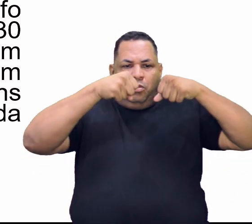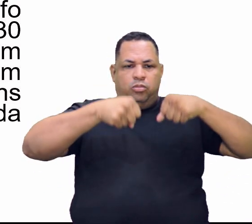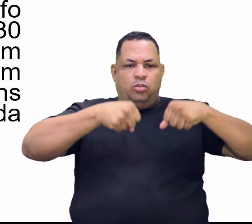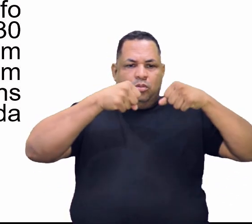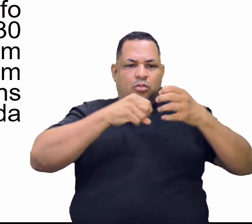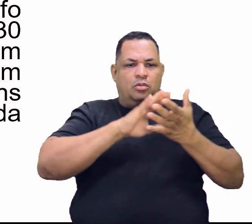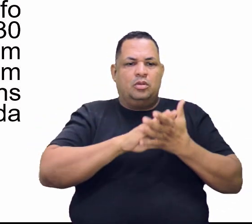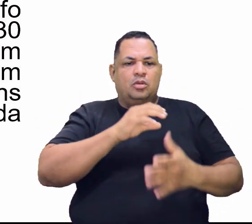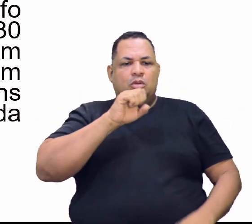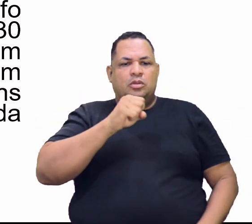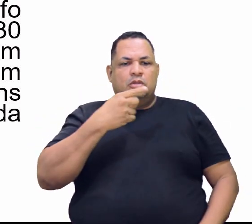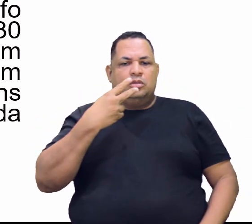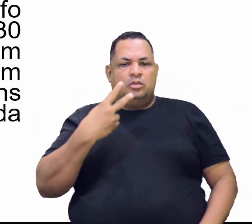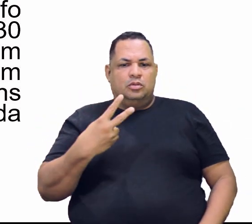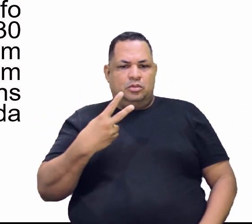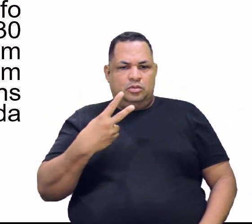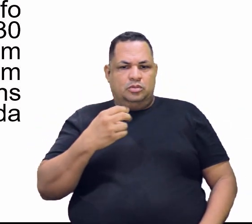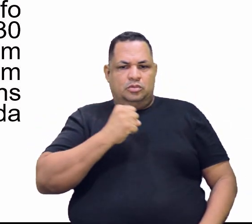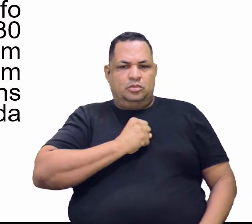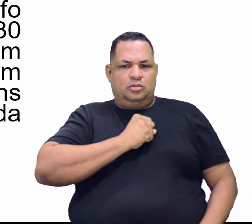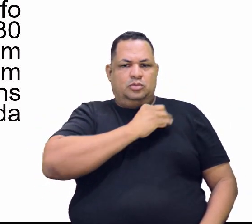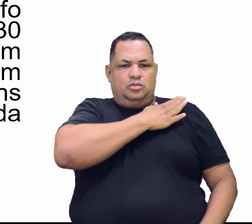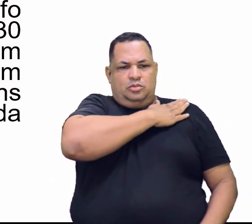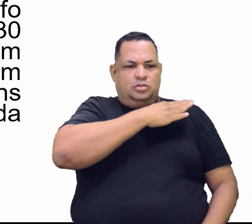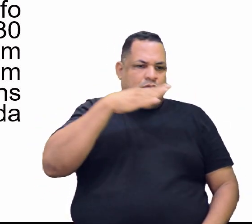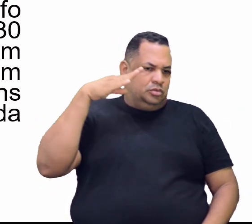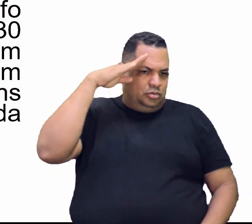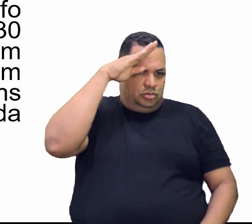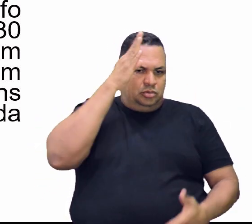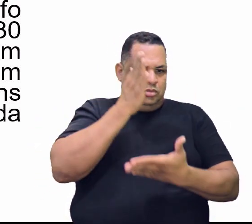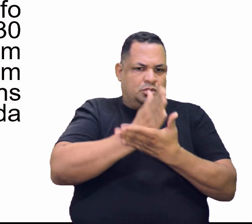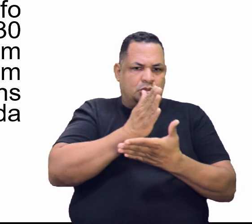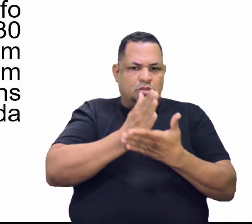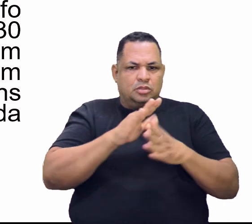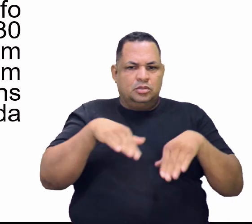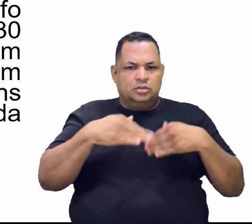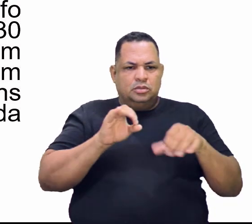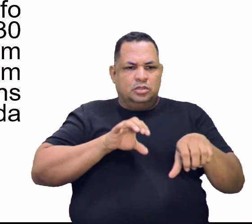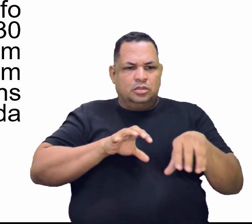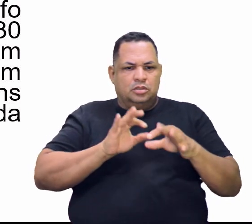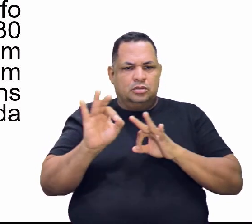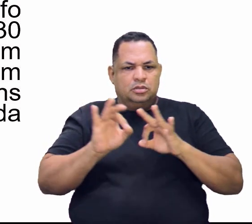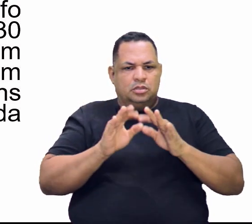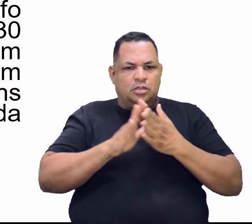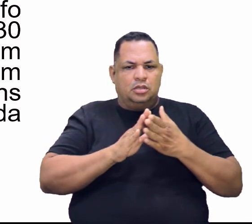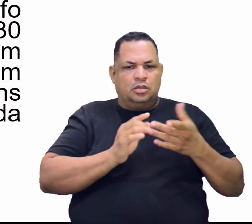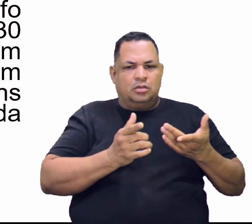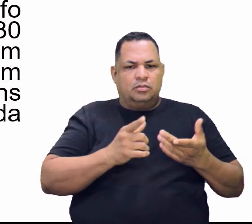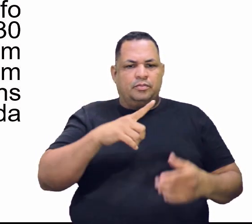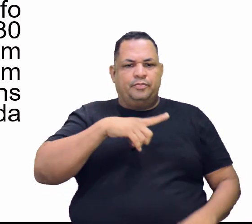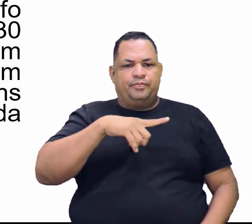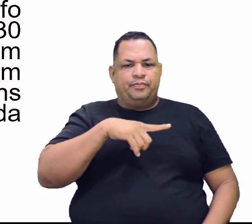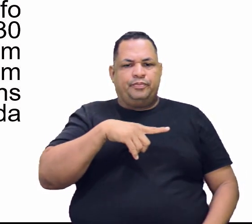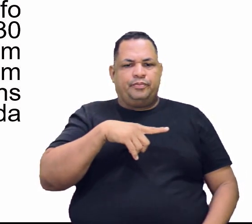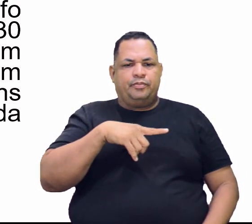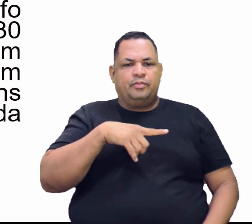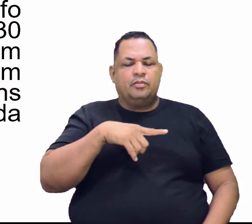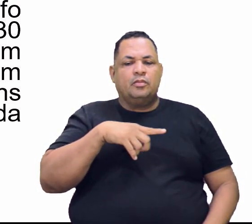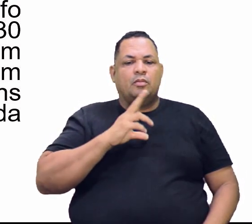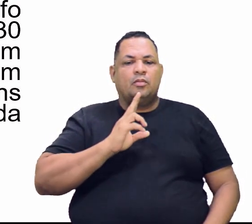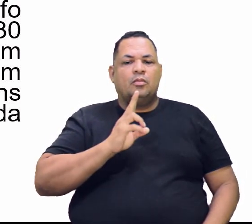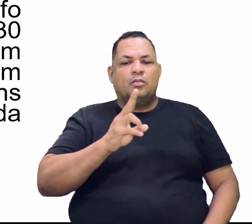Ainda existe, viu, senhores? Espalhado nesse Brasilzão, esses mastros que o Rondon